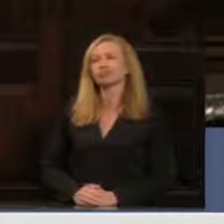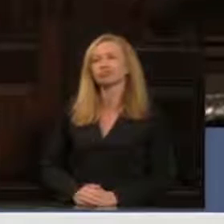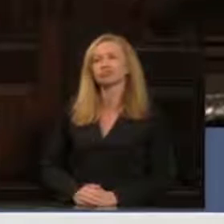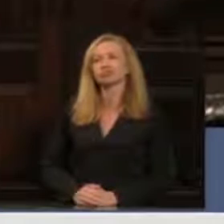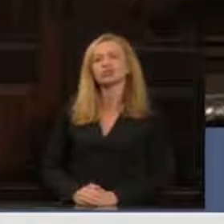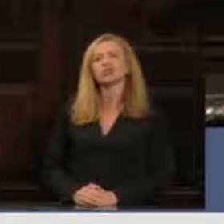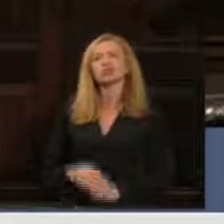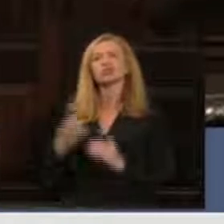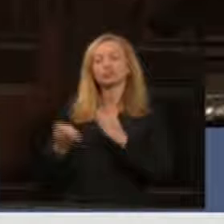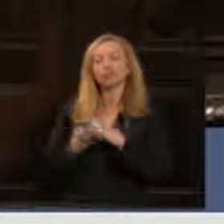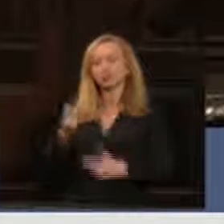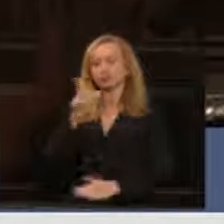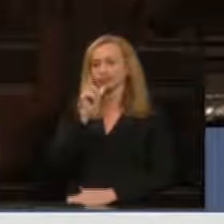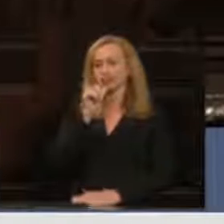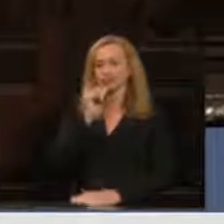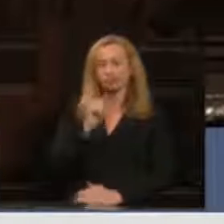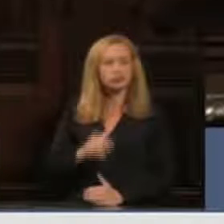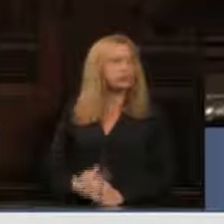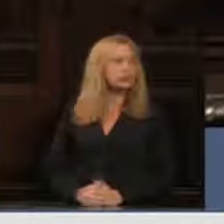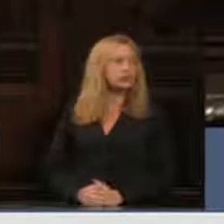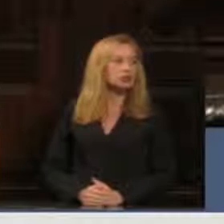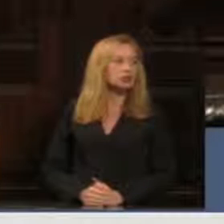a SEDAI vem